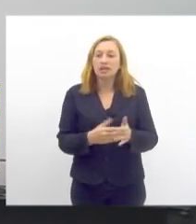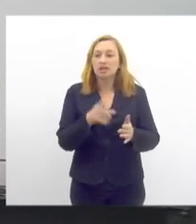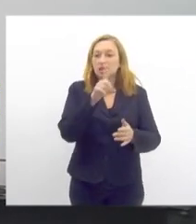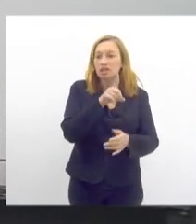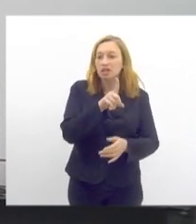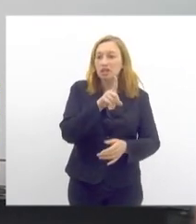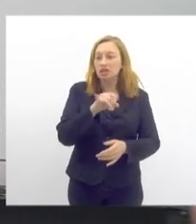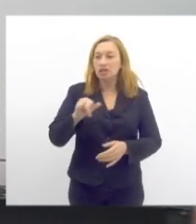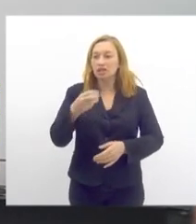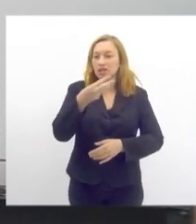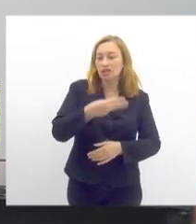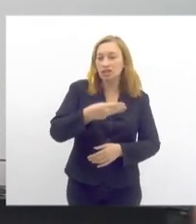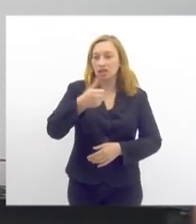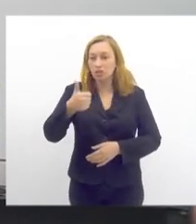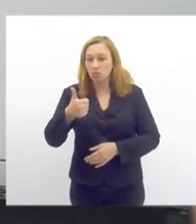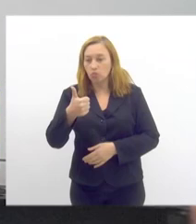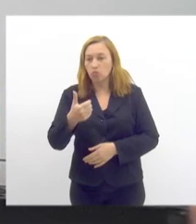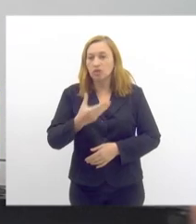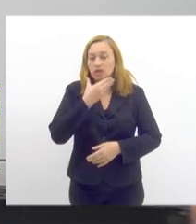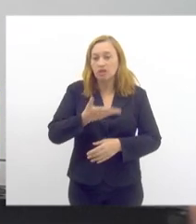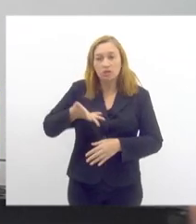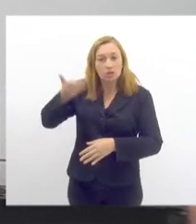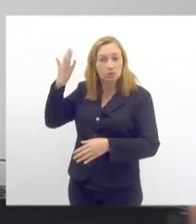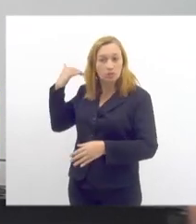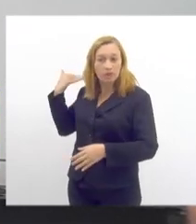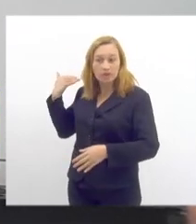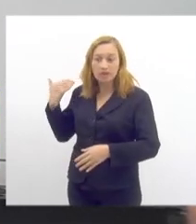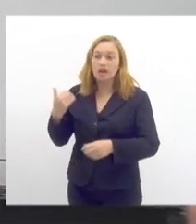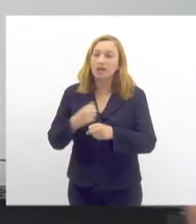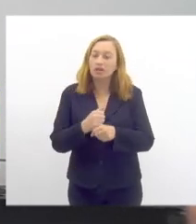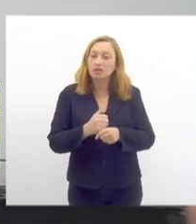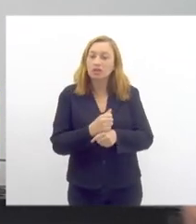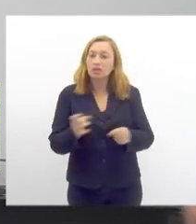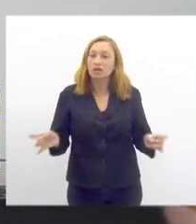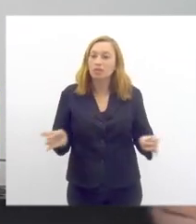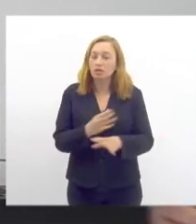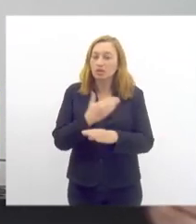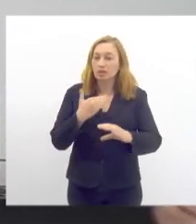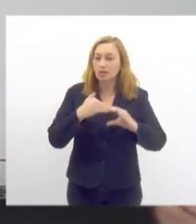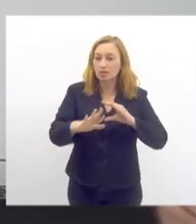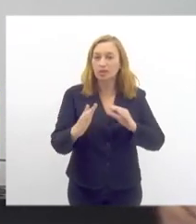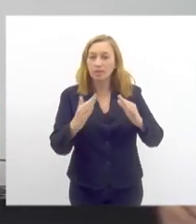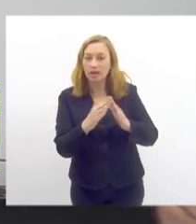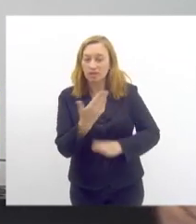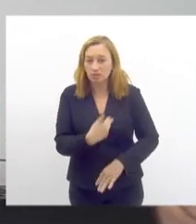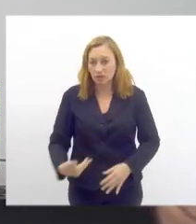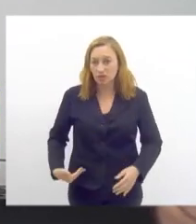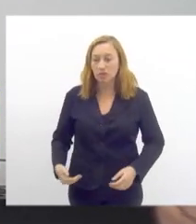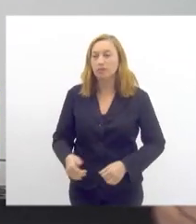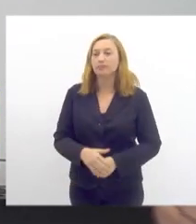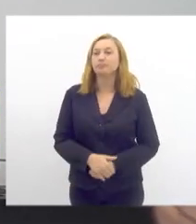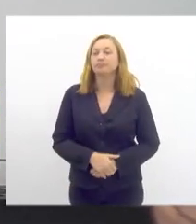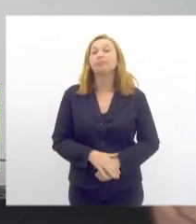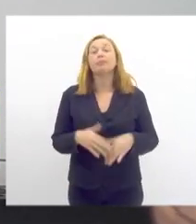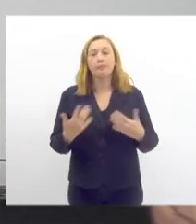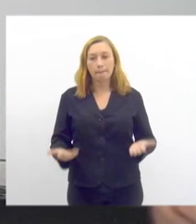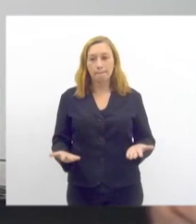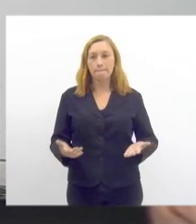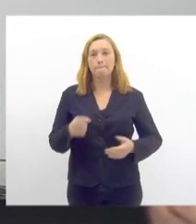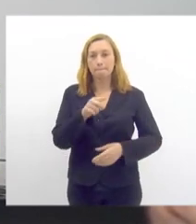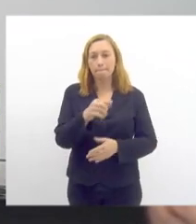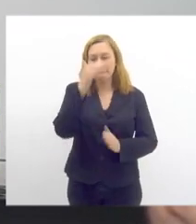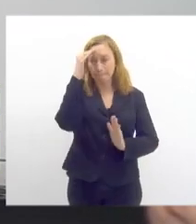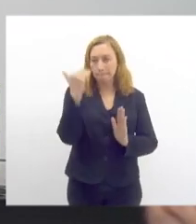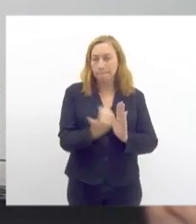renovar a meritocracia, nós ficamos até altas horas lá, conseguimos aprontar e mandar no dia seguinte para a Casa Civil. Então, esse item também foi